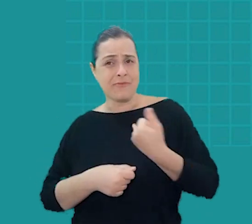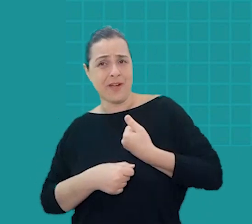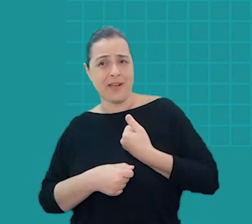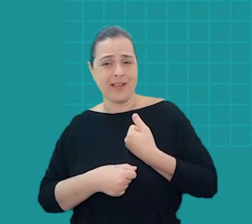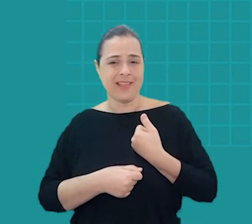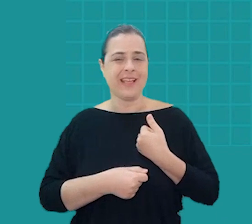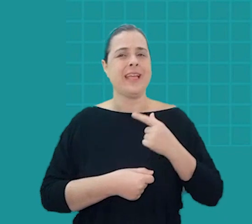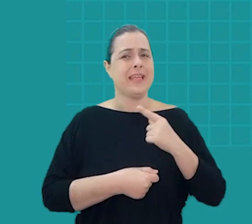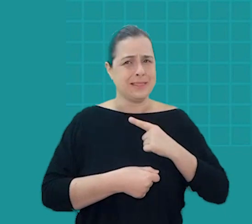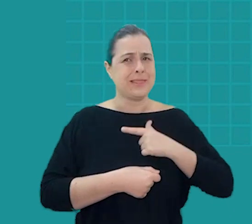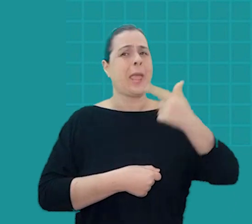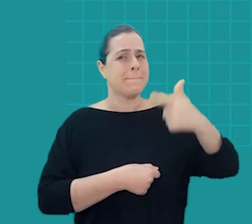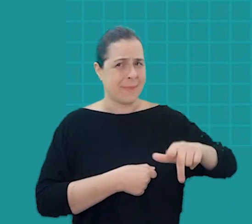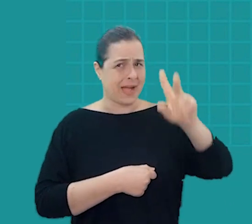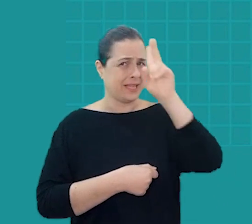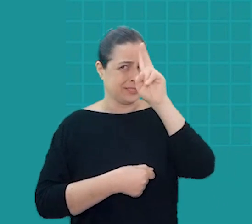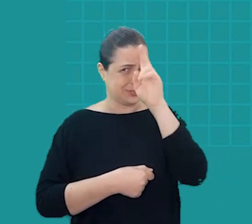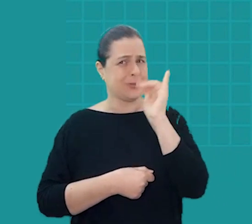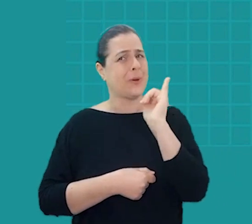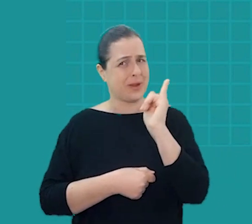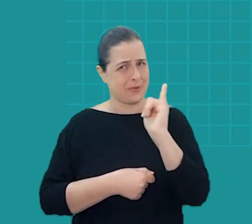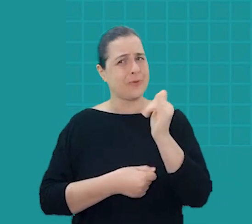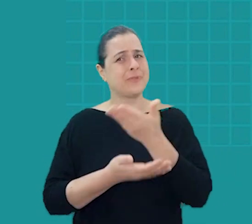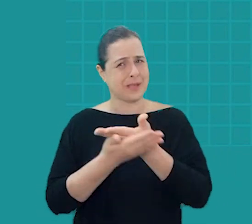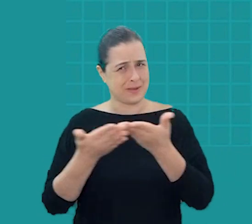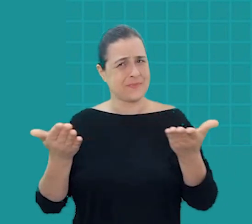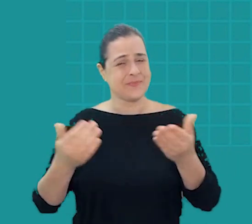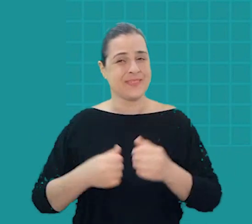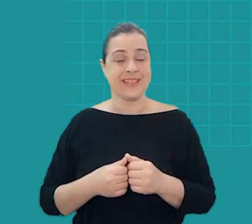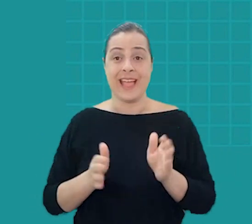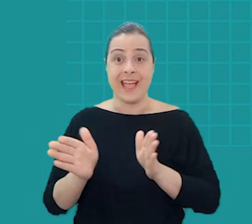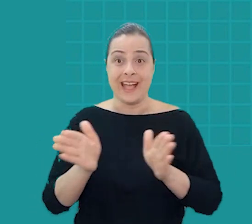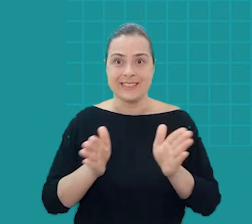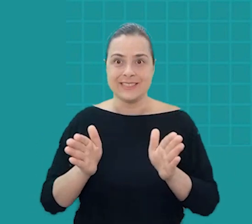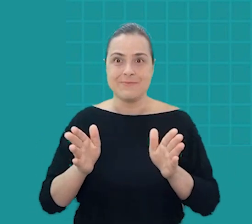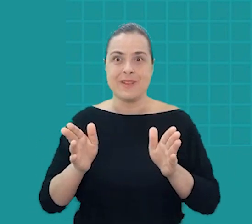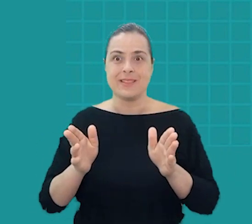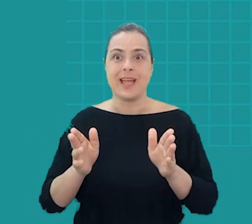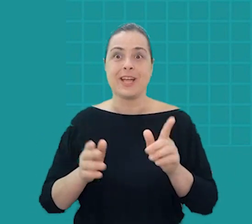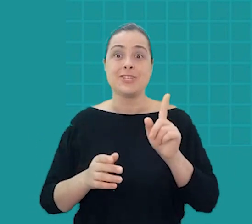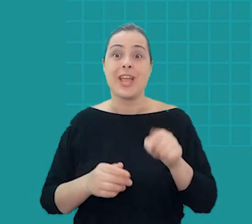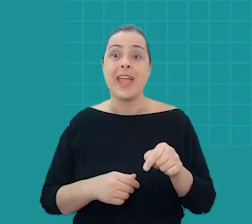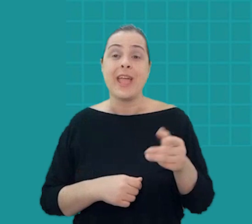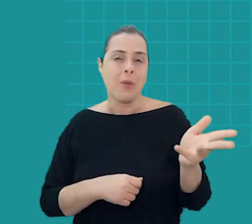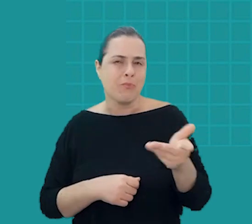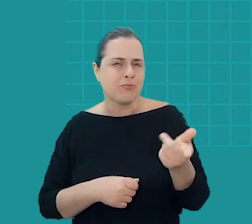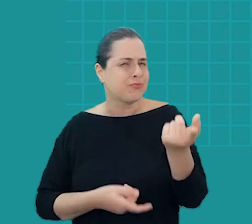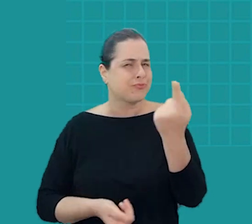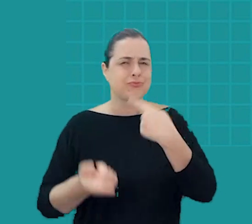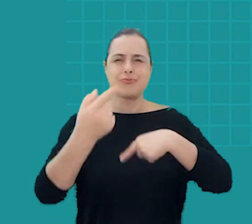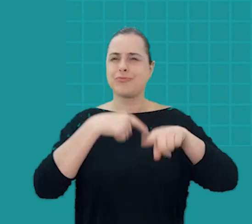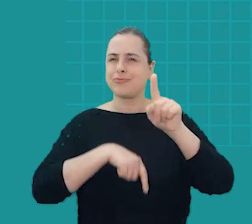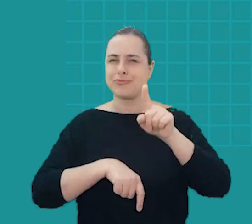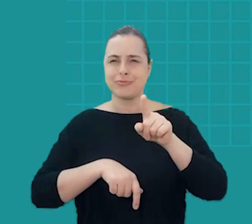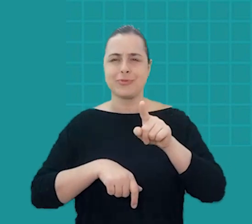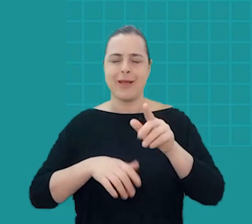a gente fala de pessoas com deficiência, acessibilidade. E eu estou aprendendo, estou passada, estou feliz que eu